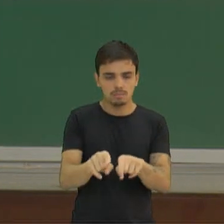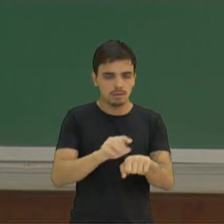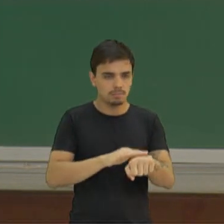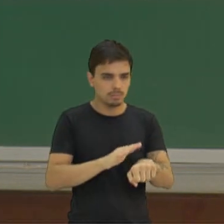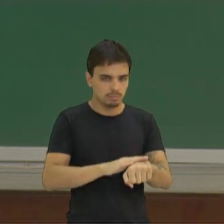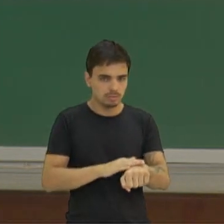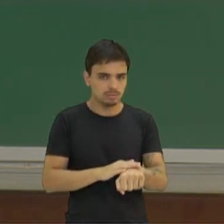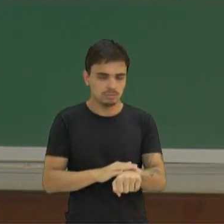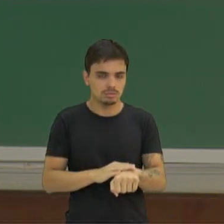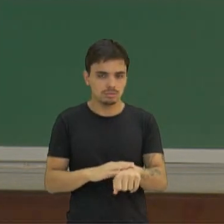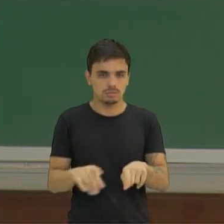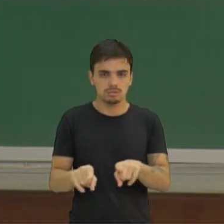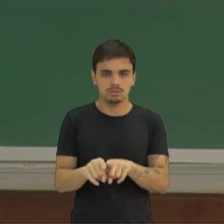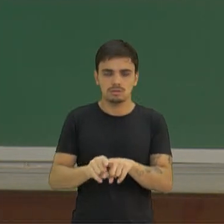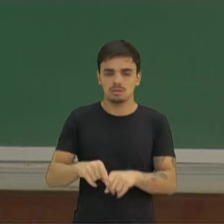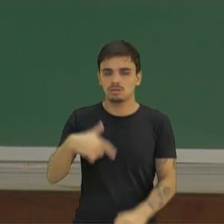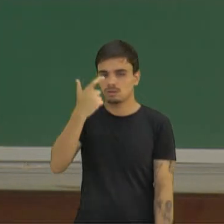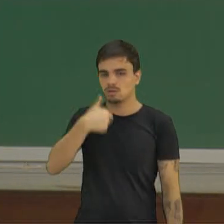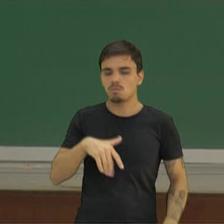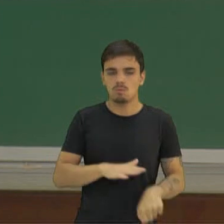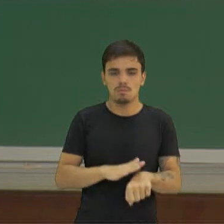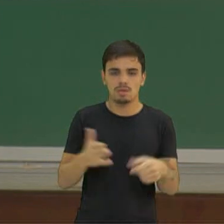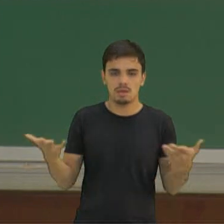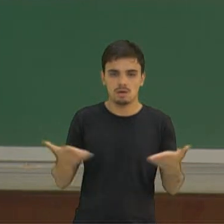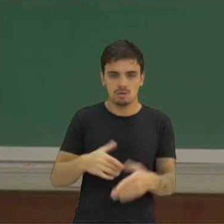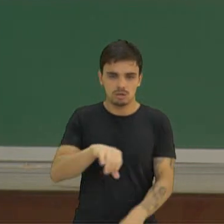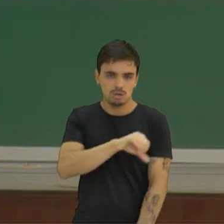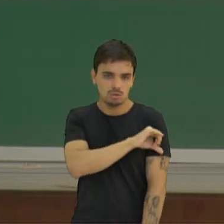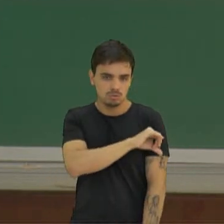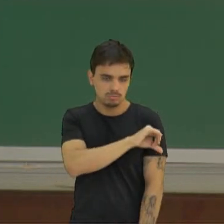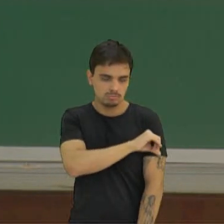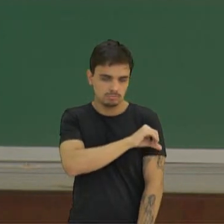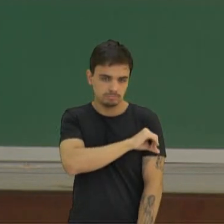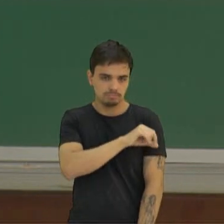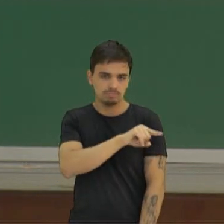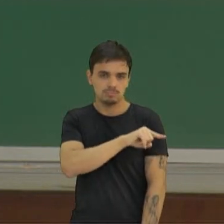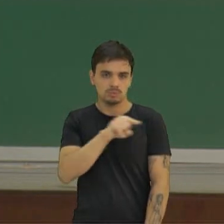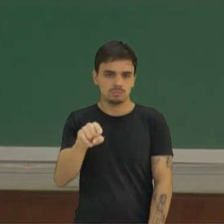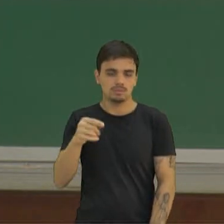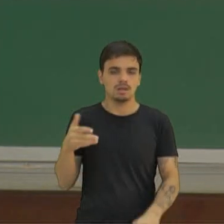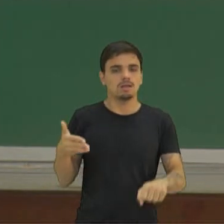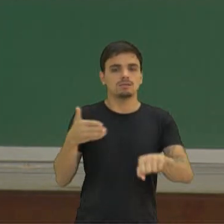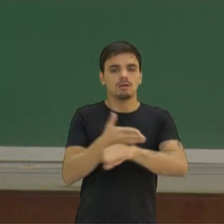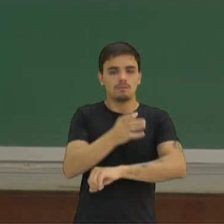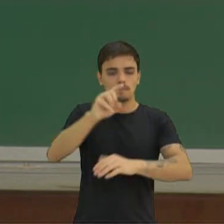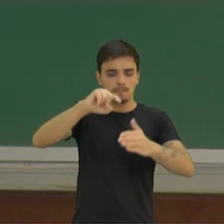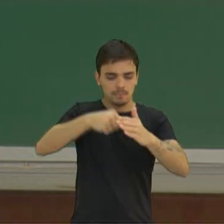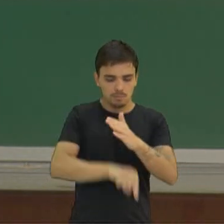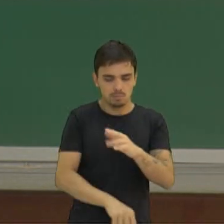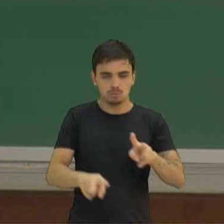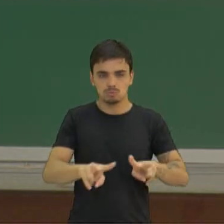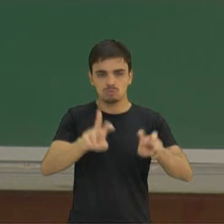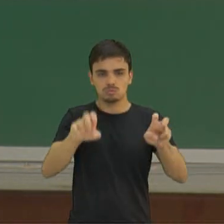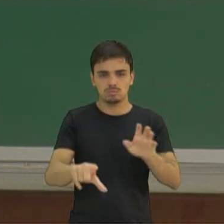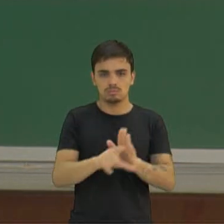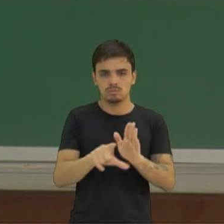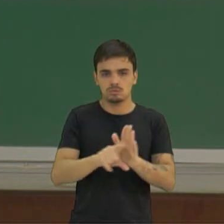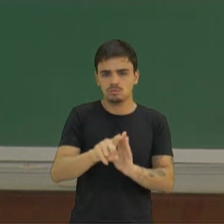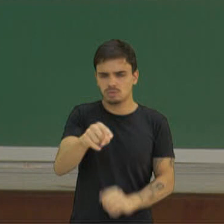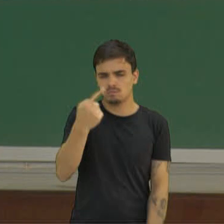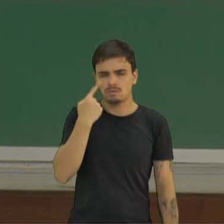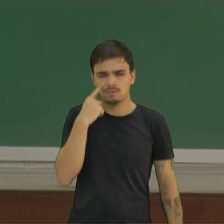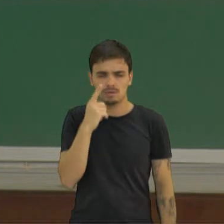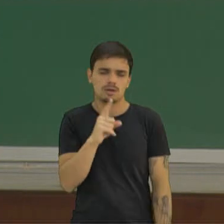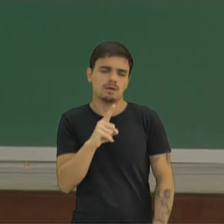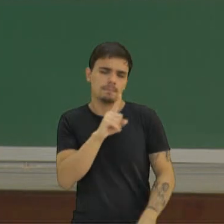tempo hábil e nem é o momento agora no nono ano para vocês irem a fundo nessas leis vocês vão ver isso